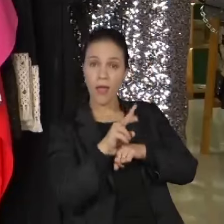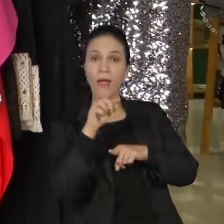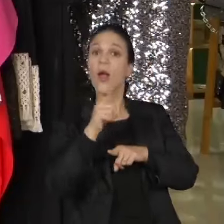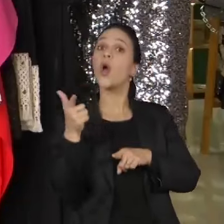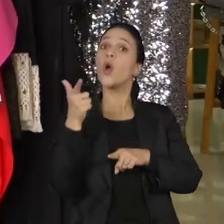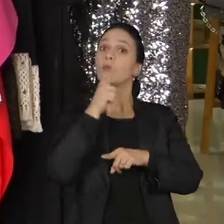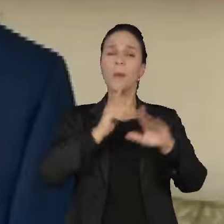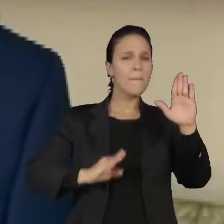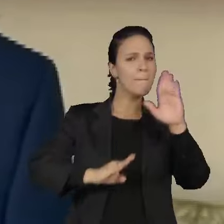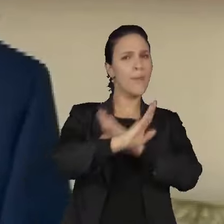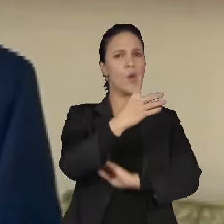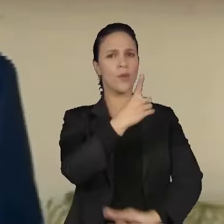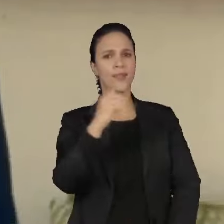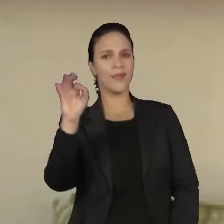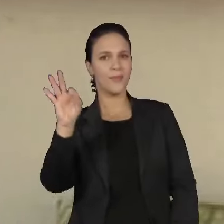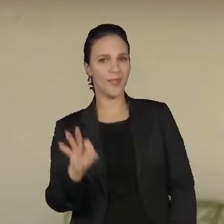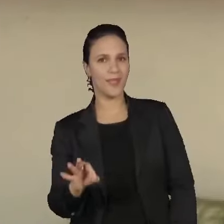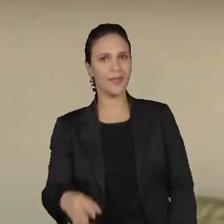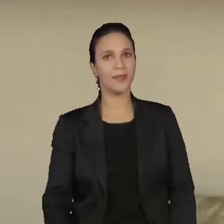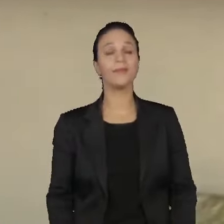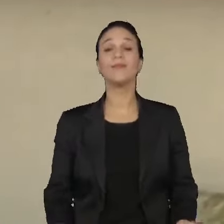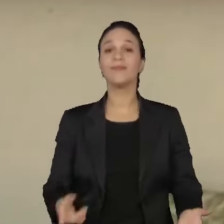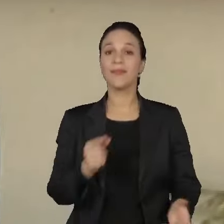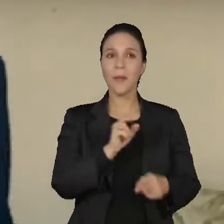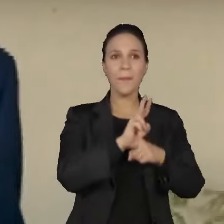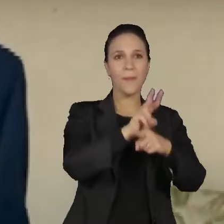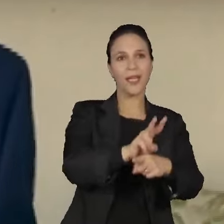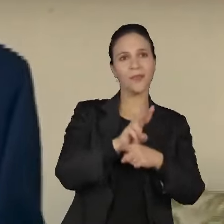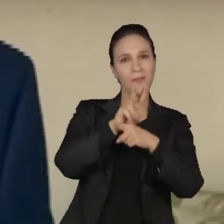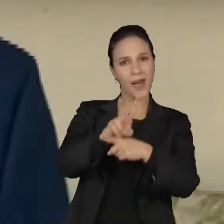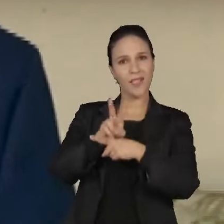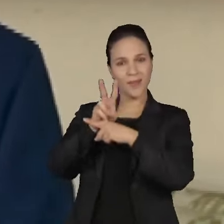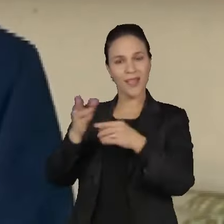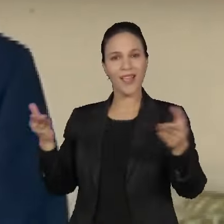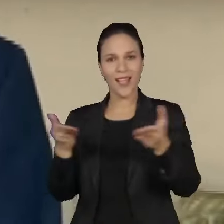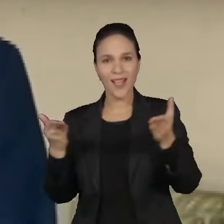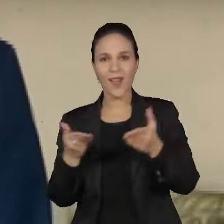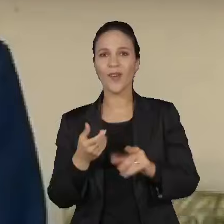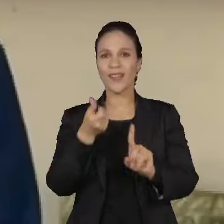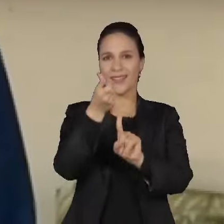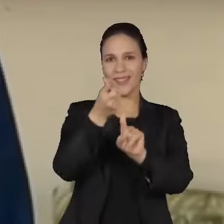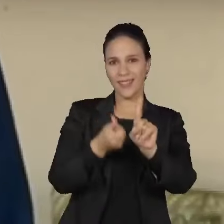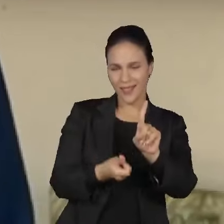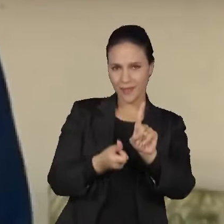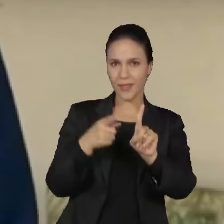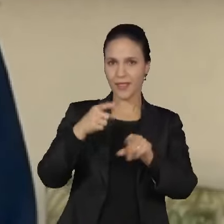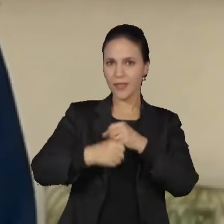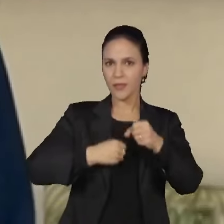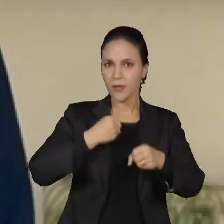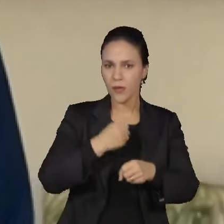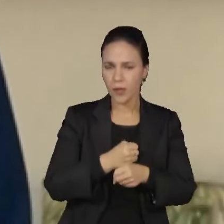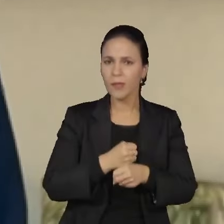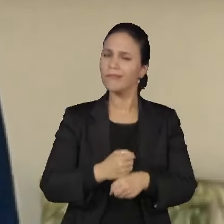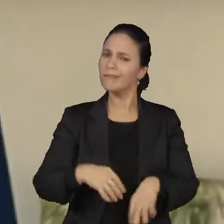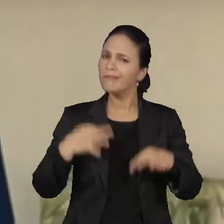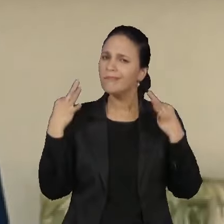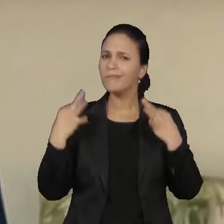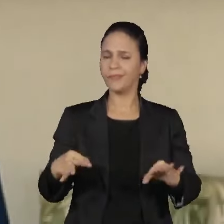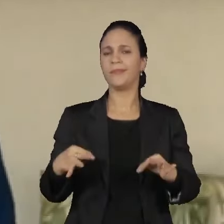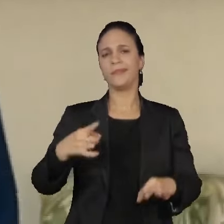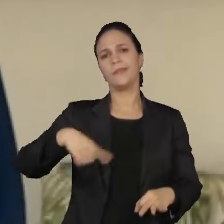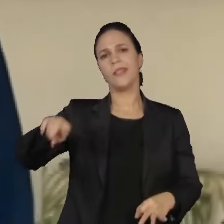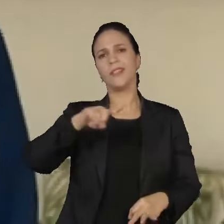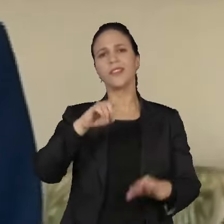quase 100%. O grande volume de crédito feito agora no primeiro semestre, ele só confirma aquilo que todos